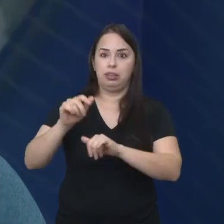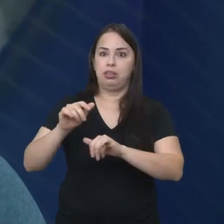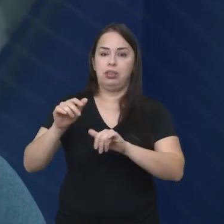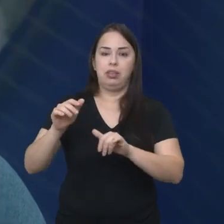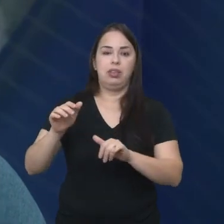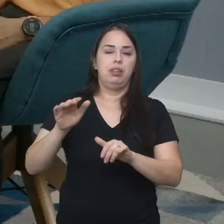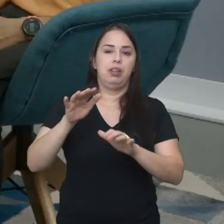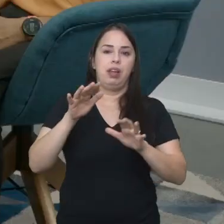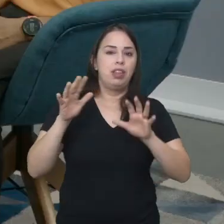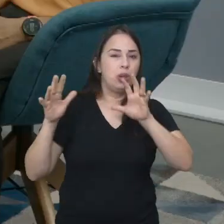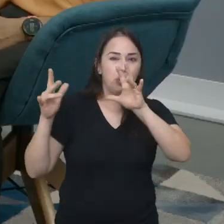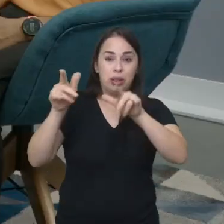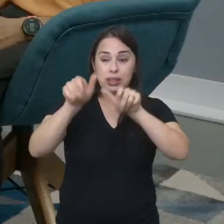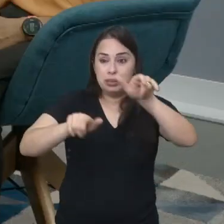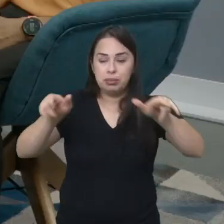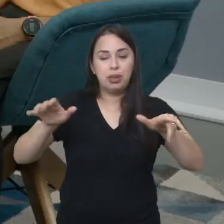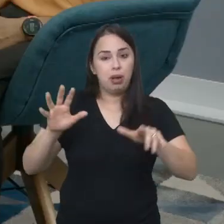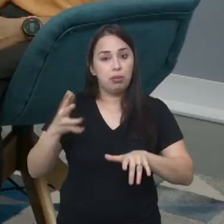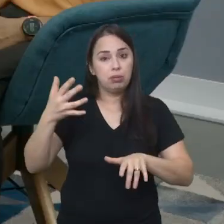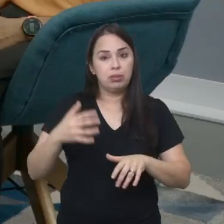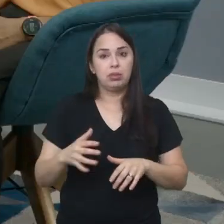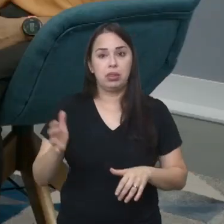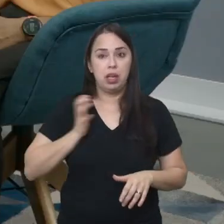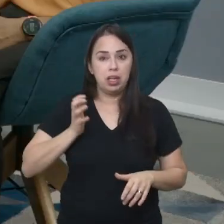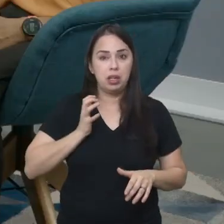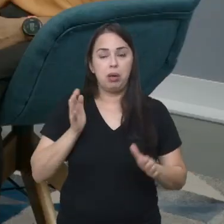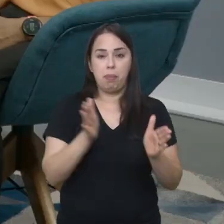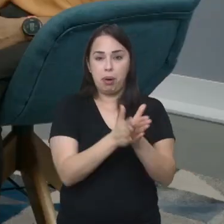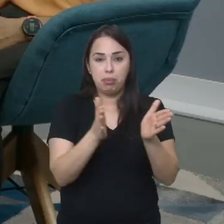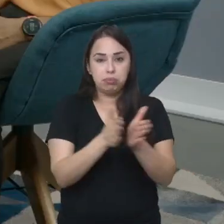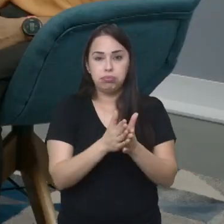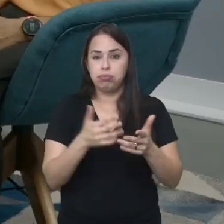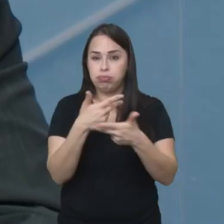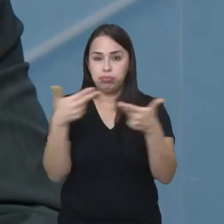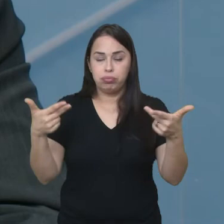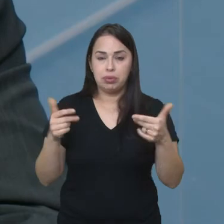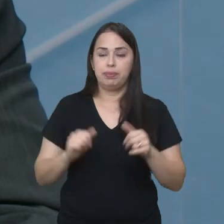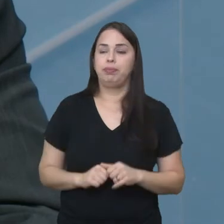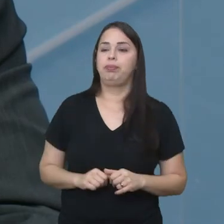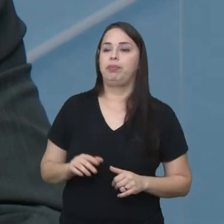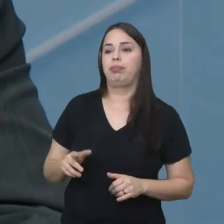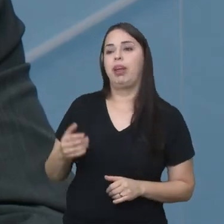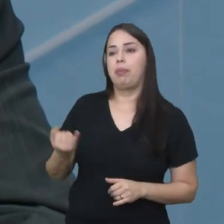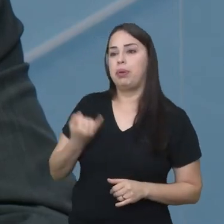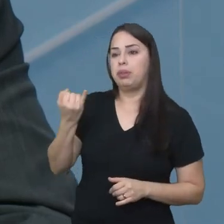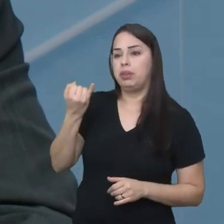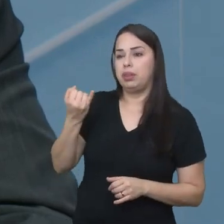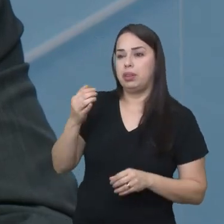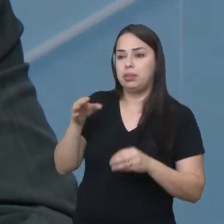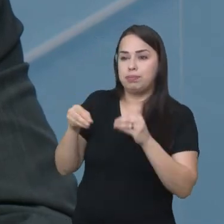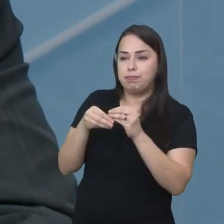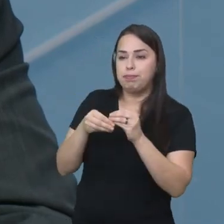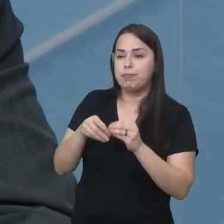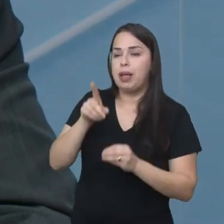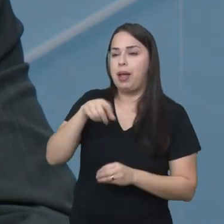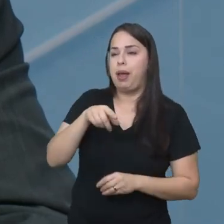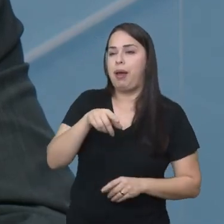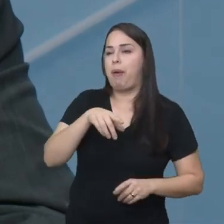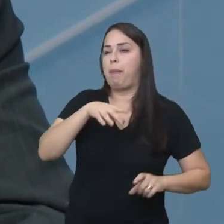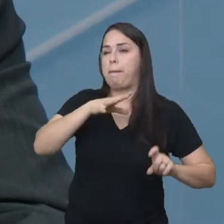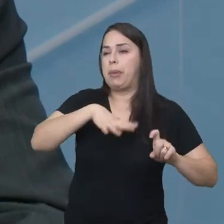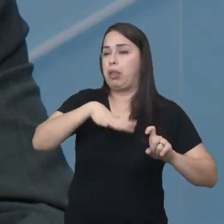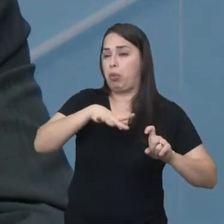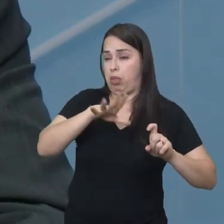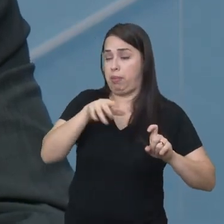Então, é importante isso que você coloca, porque assim, há um mito também de que